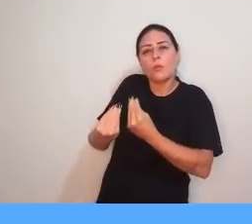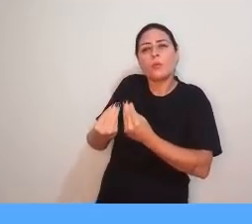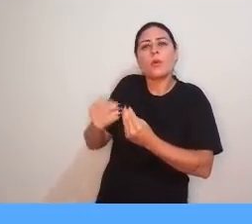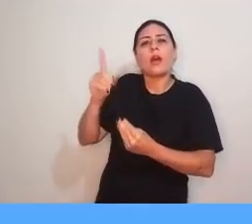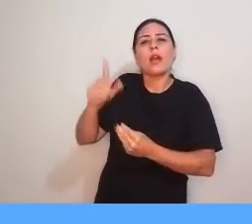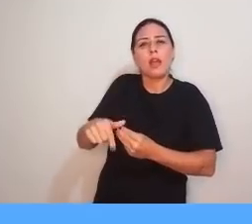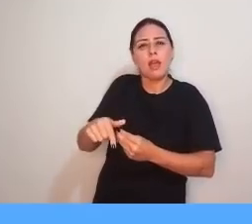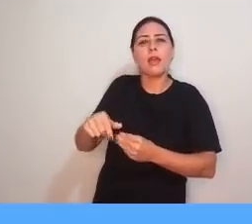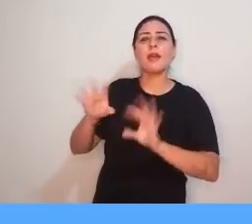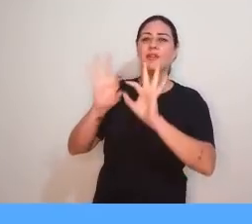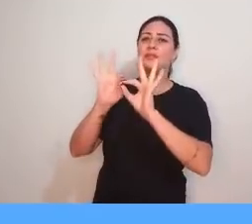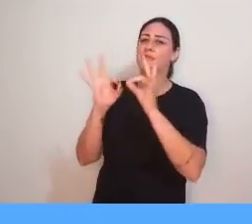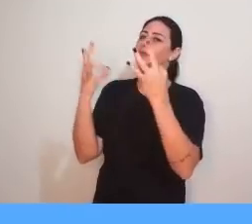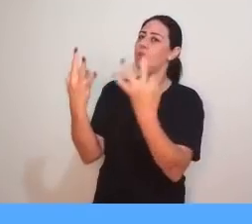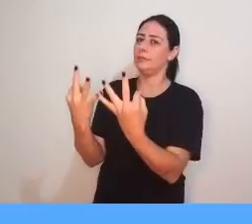pais,